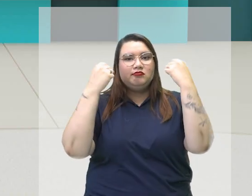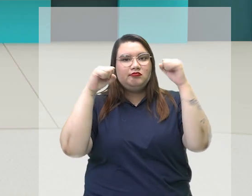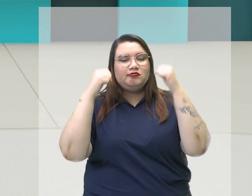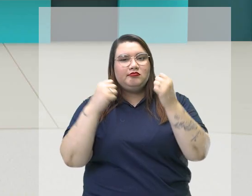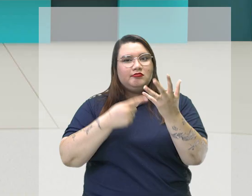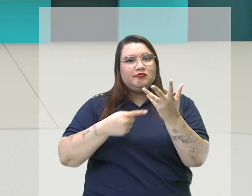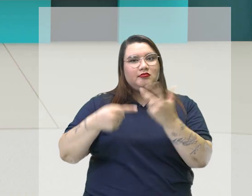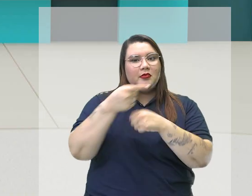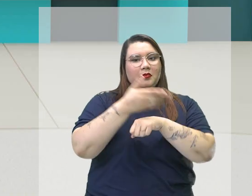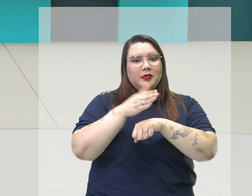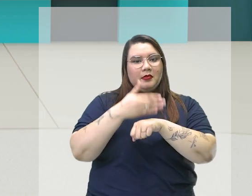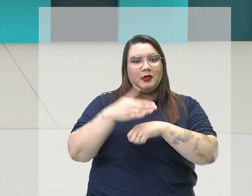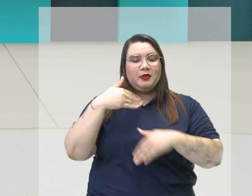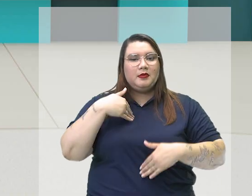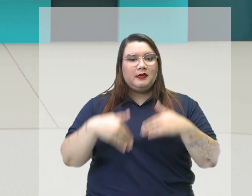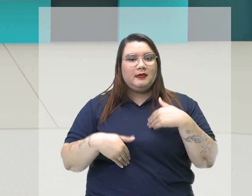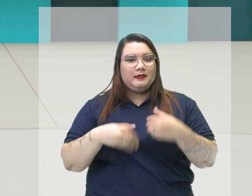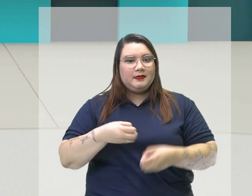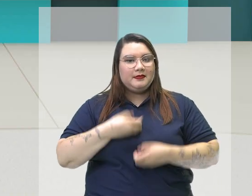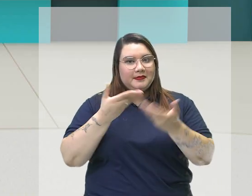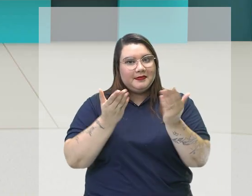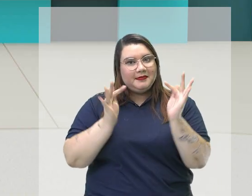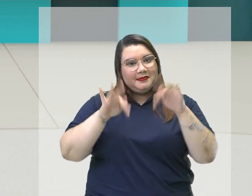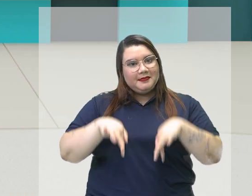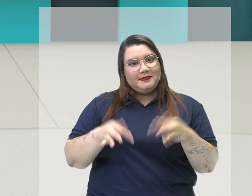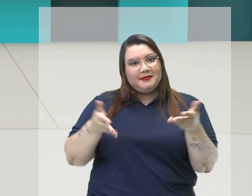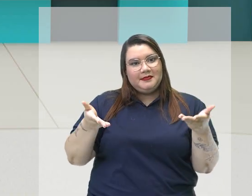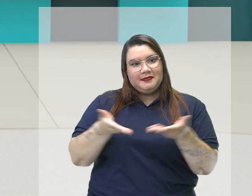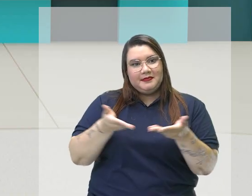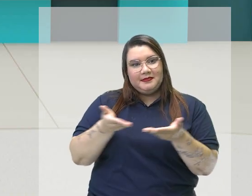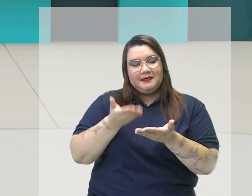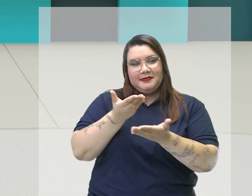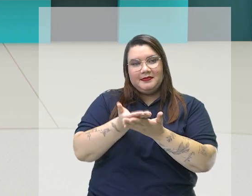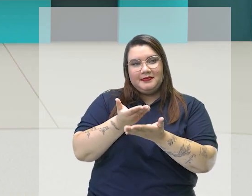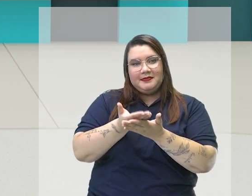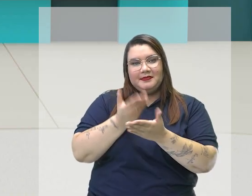respeito dessas práticas corporais e expressivas.